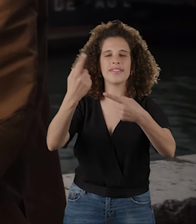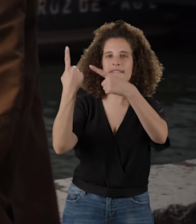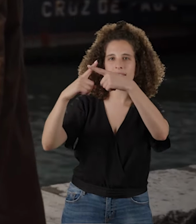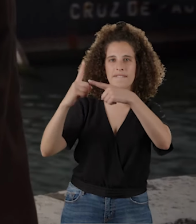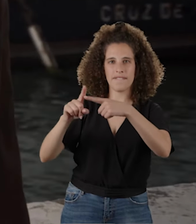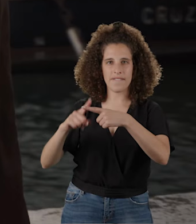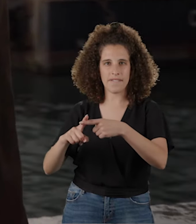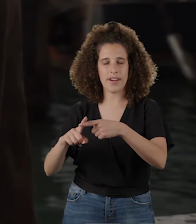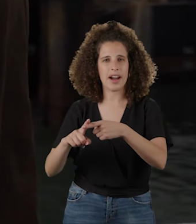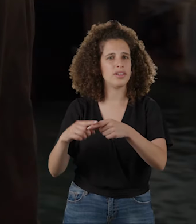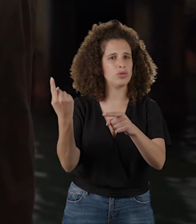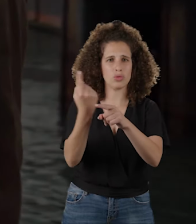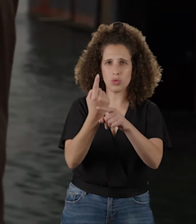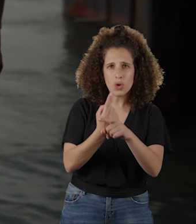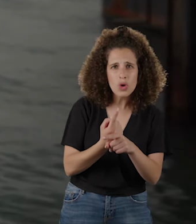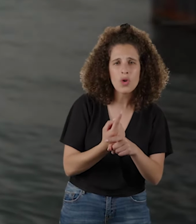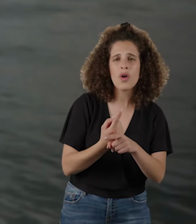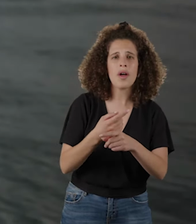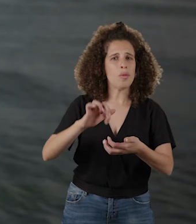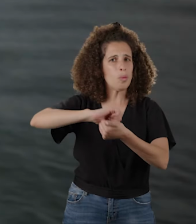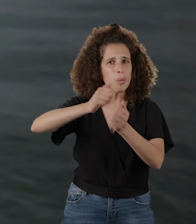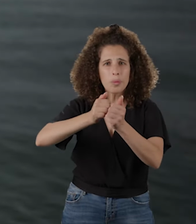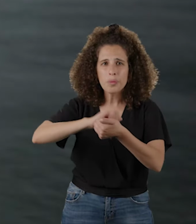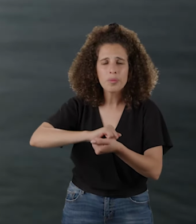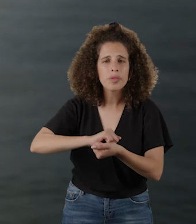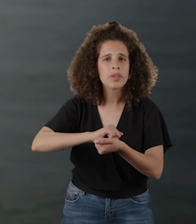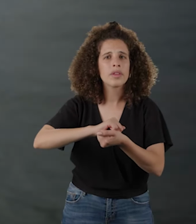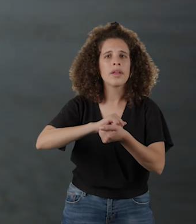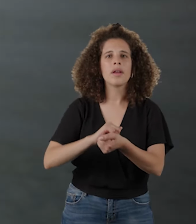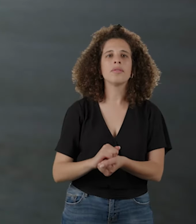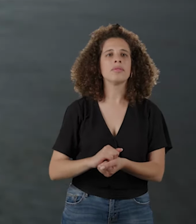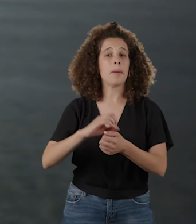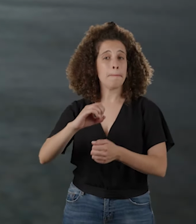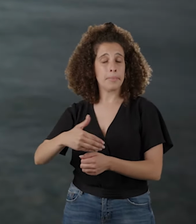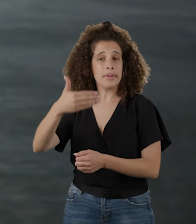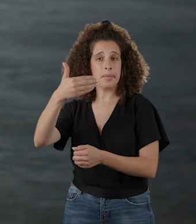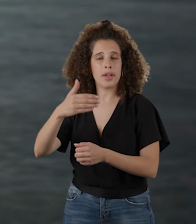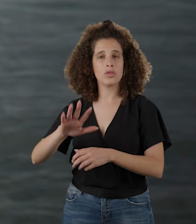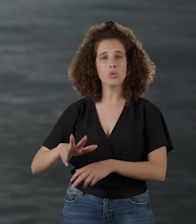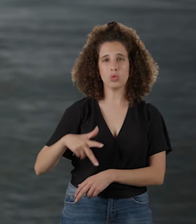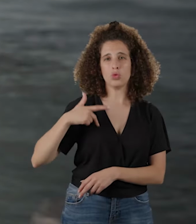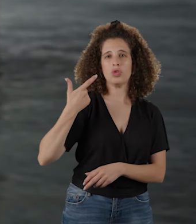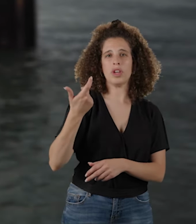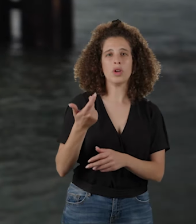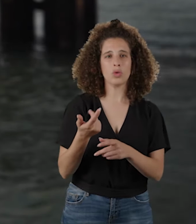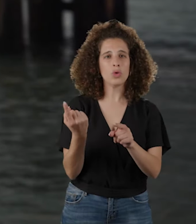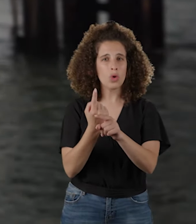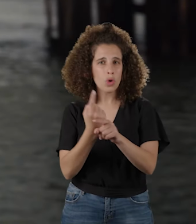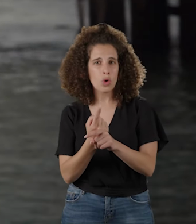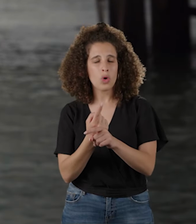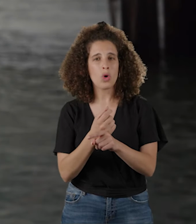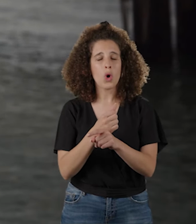várias manufaturas, várias artesanias, tirando partido dos ricos recursos que o estuário do